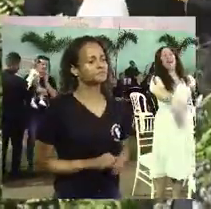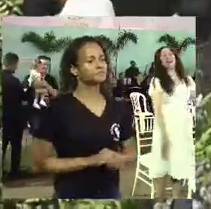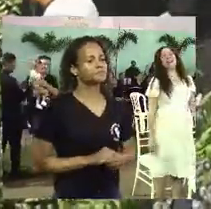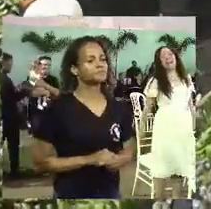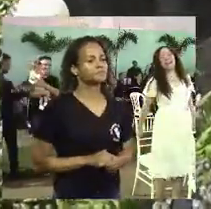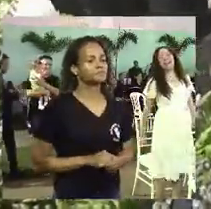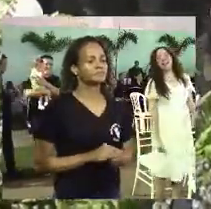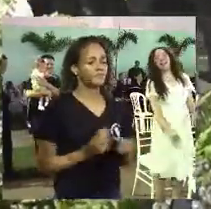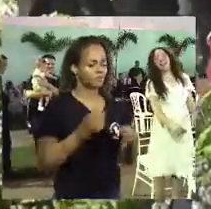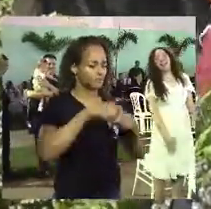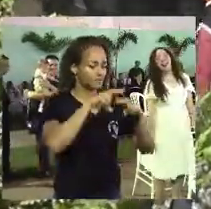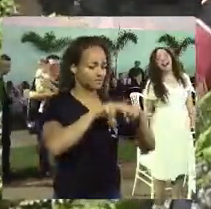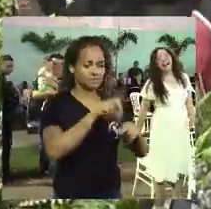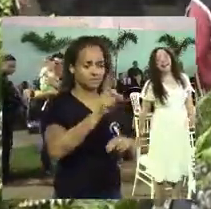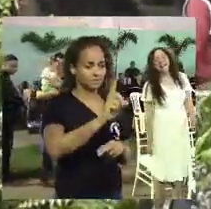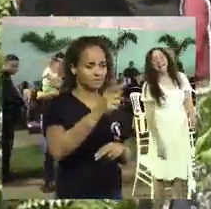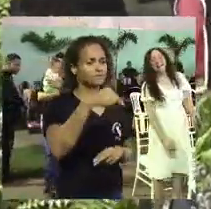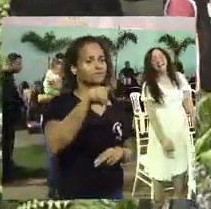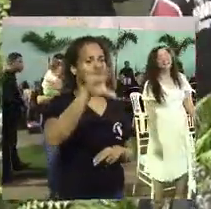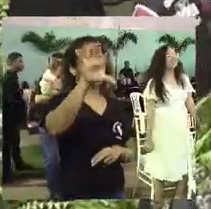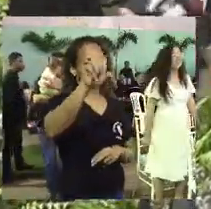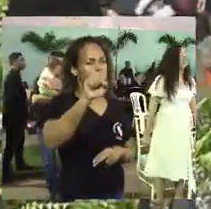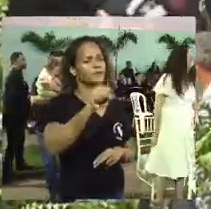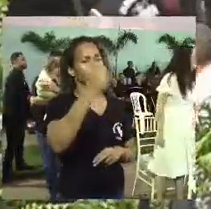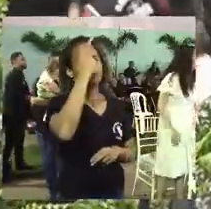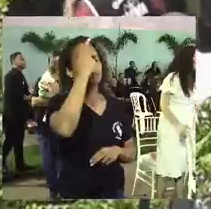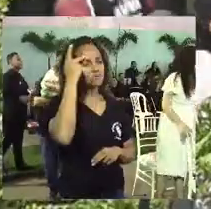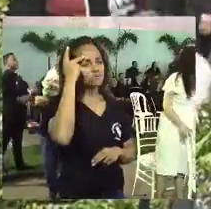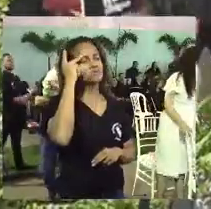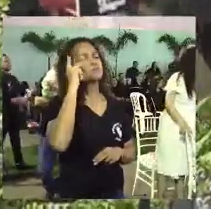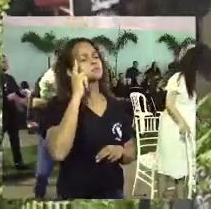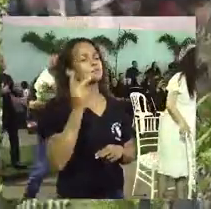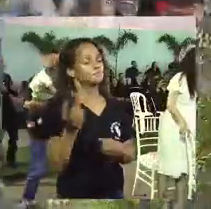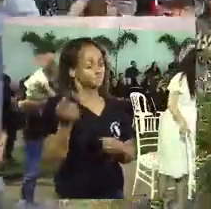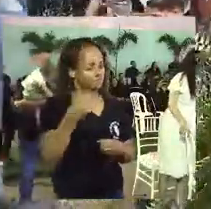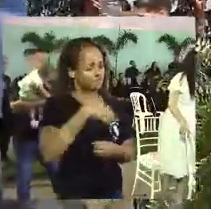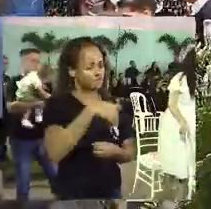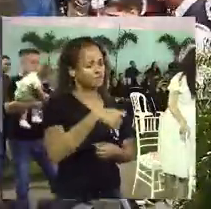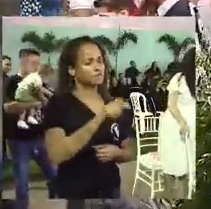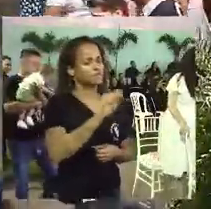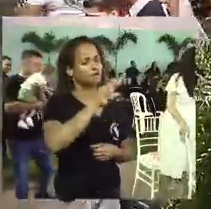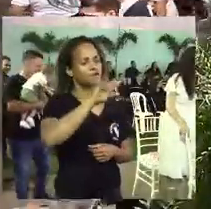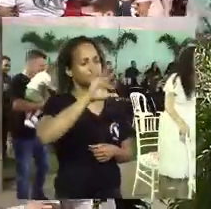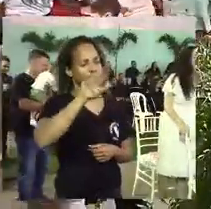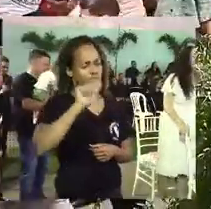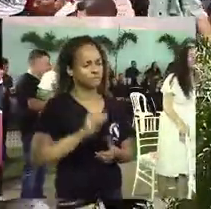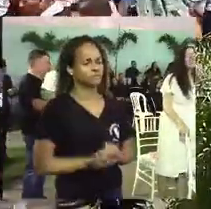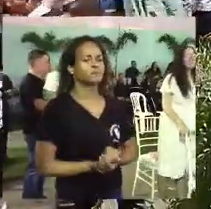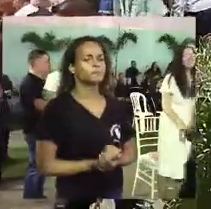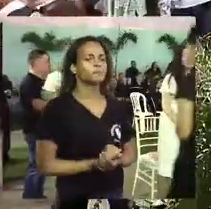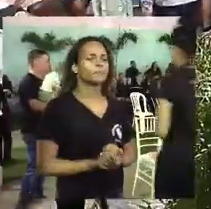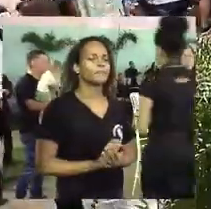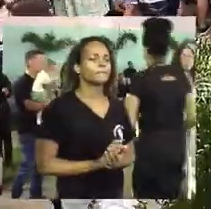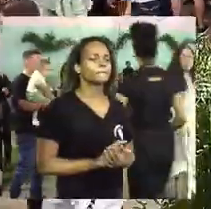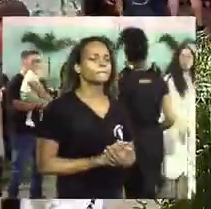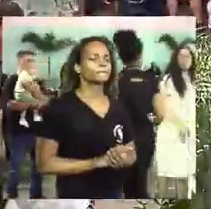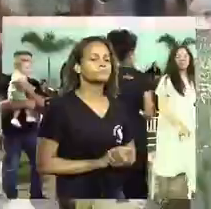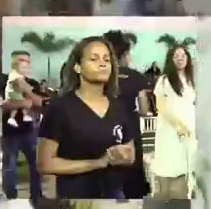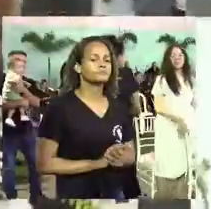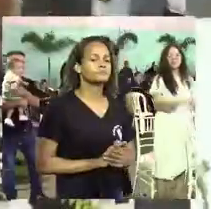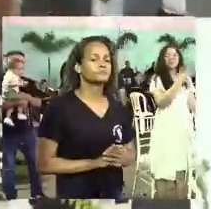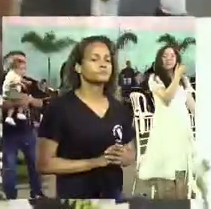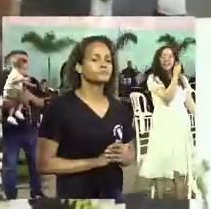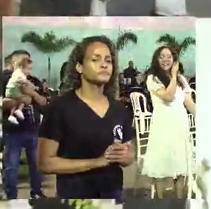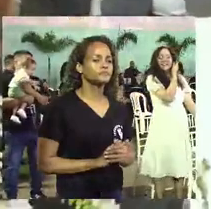ninguém volta para sentar todos vão ganhar almas todos pega a moto carro você que não vem na frente vai lá buscar o seu filho